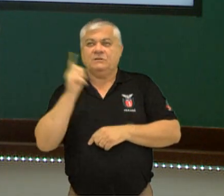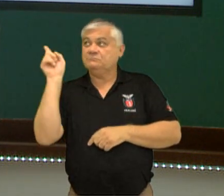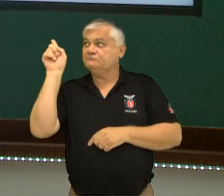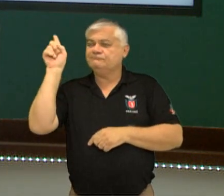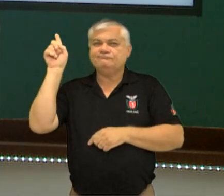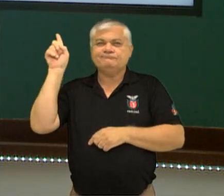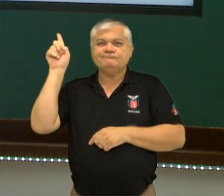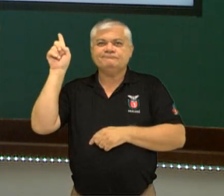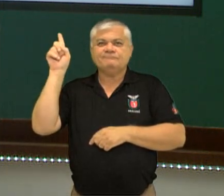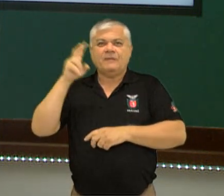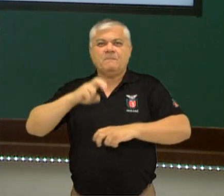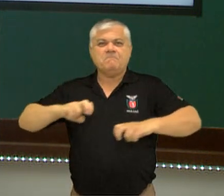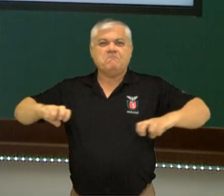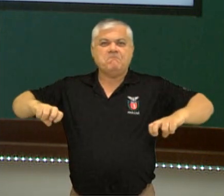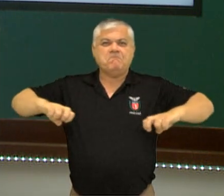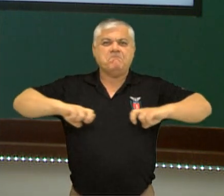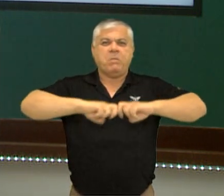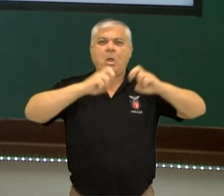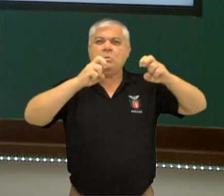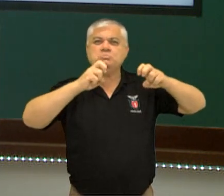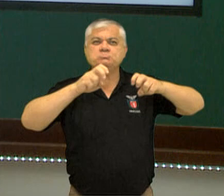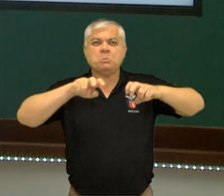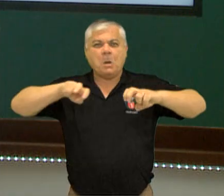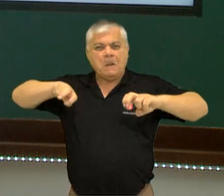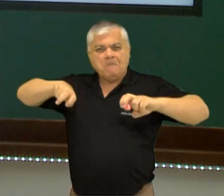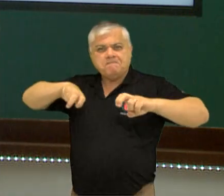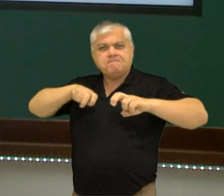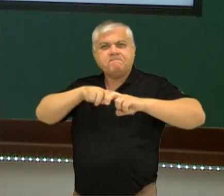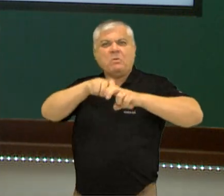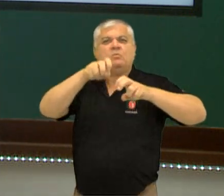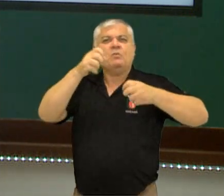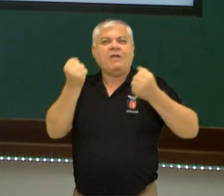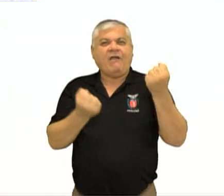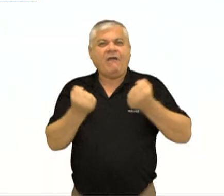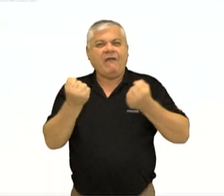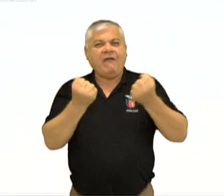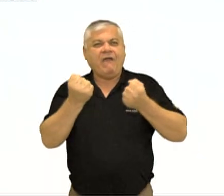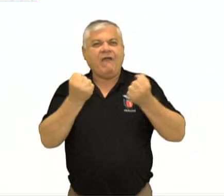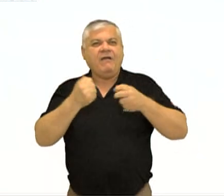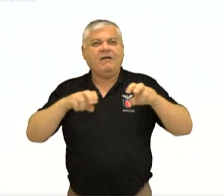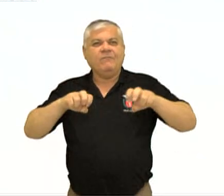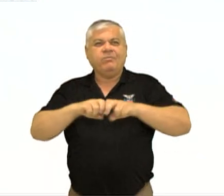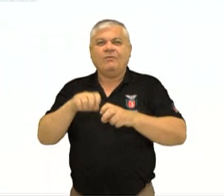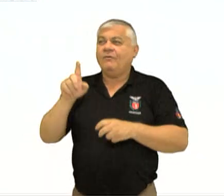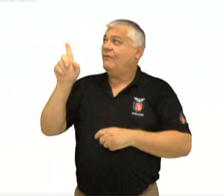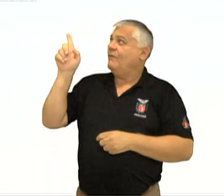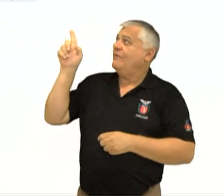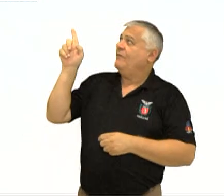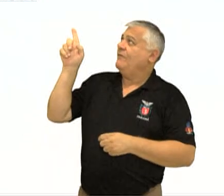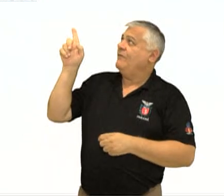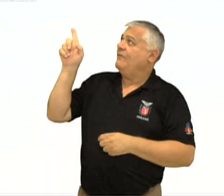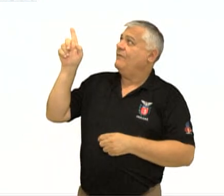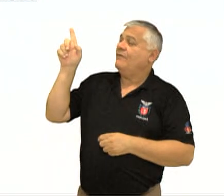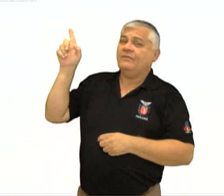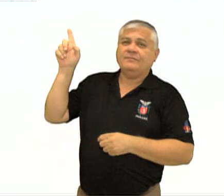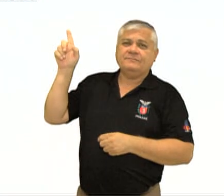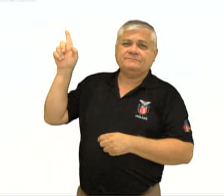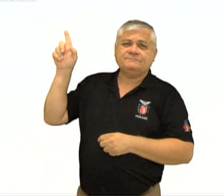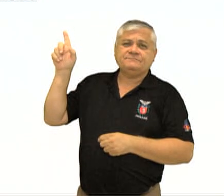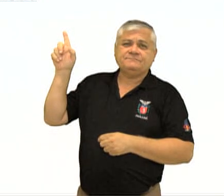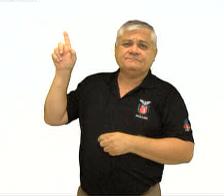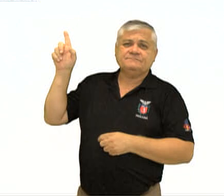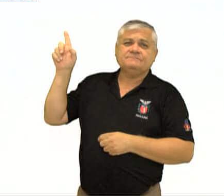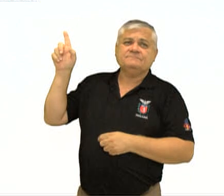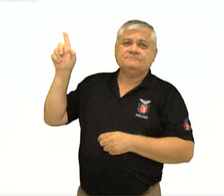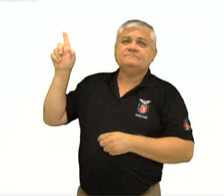a questão da conservação da quantidade de movimento, colisão, né? Veja que esse gifzinho aqui está mostrando muito sobre isso, né? Lembre-se